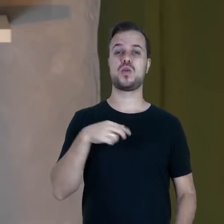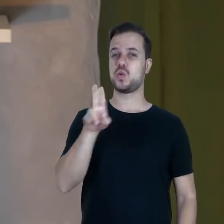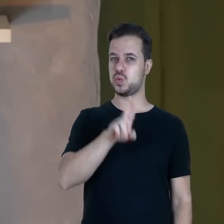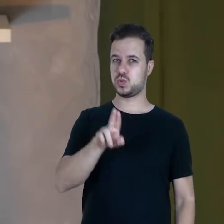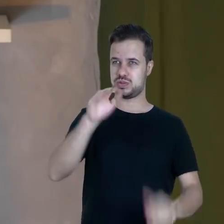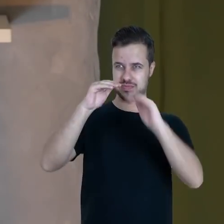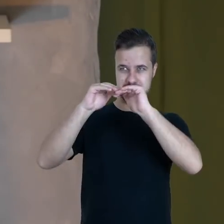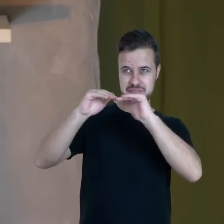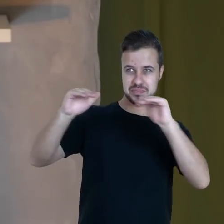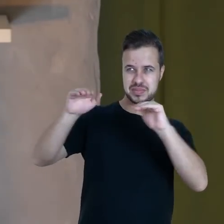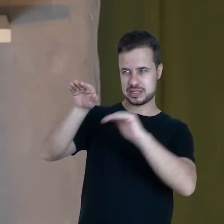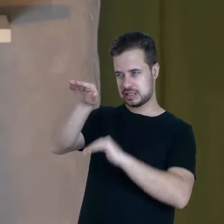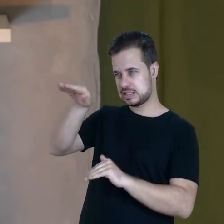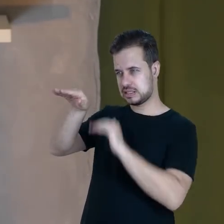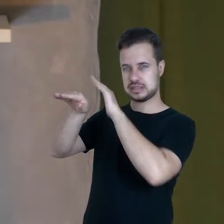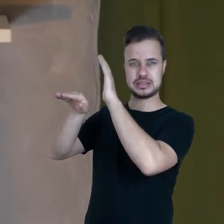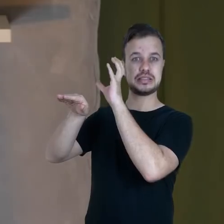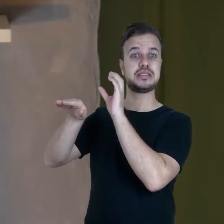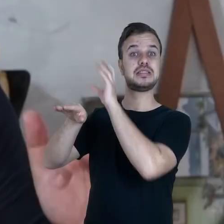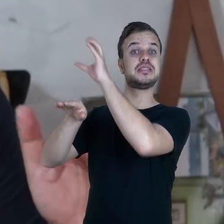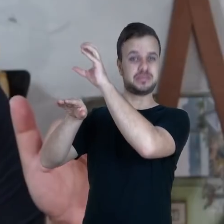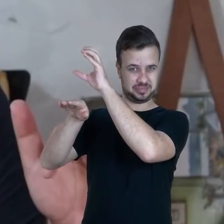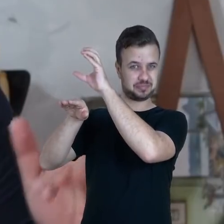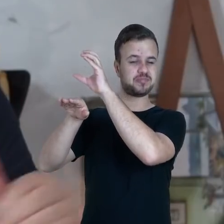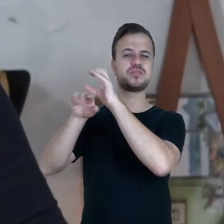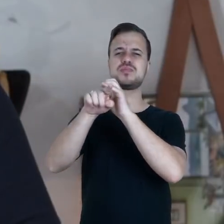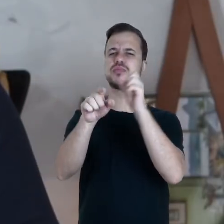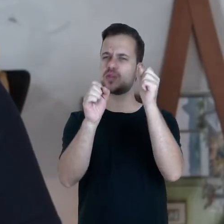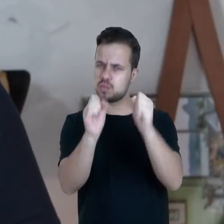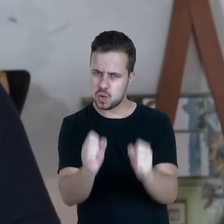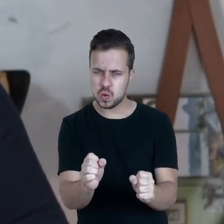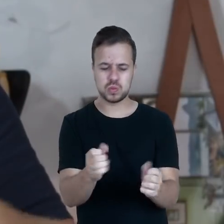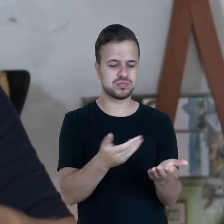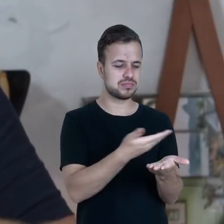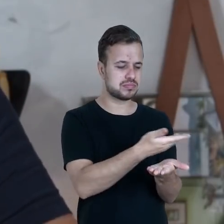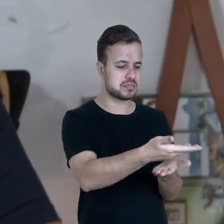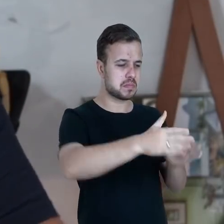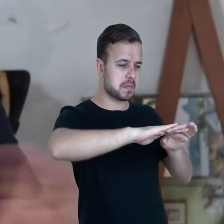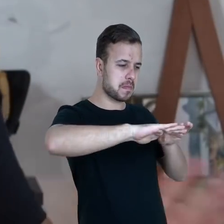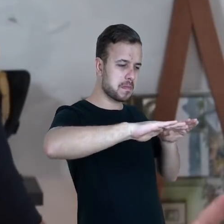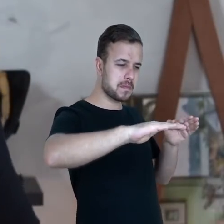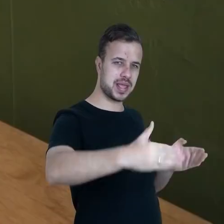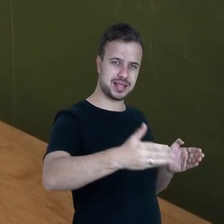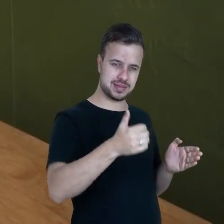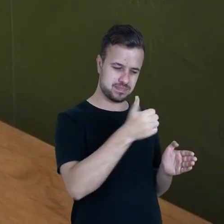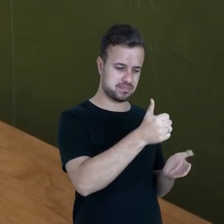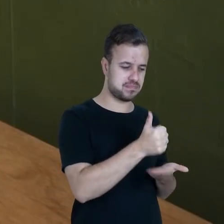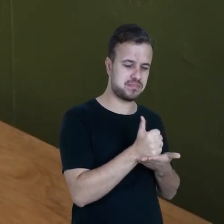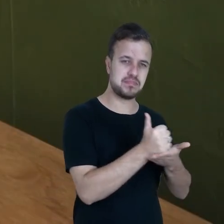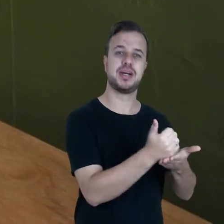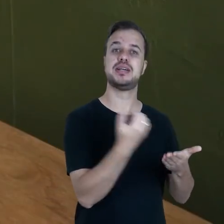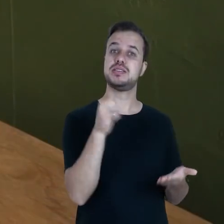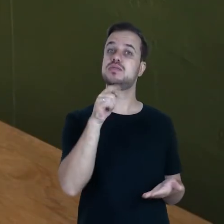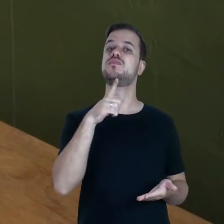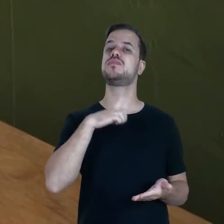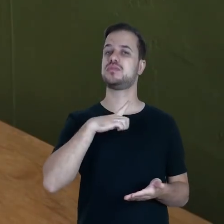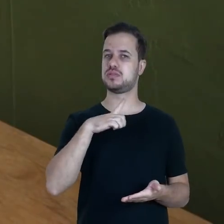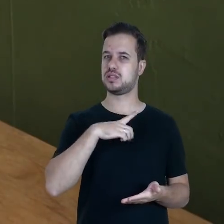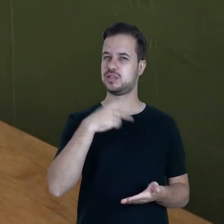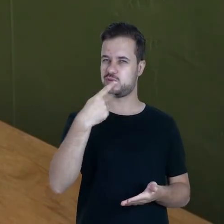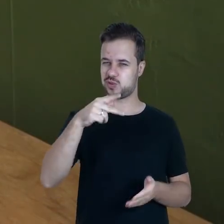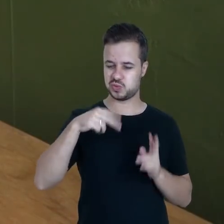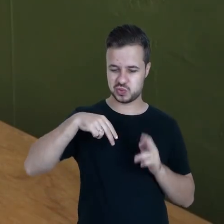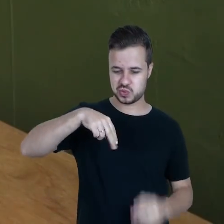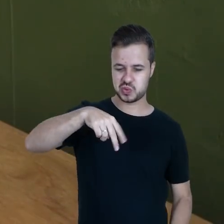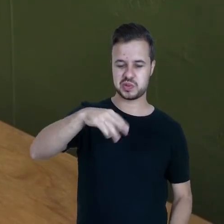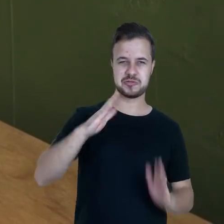utilizar o adorno já em cima da prateleira que foi fixada em cima da porta. Mas você também pode utilizar em um aparador, caso você tenha espaço para pôr um aparador